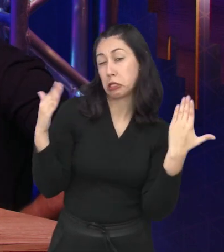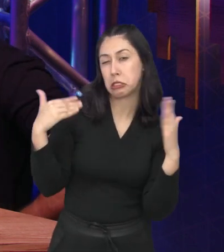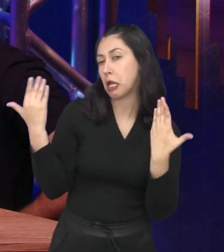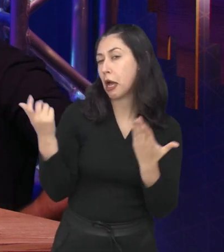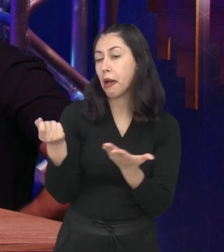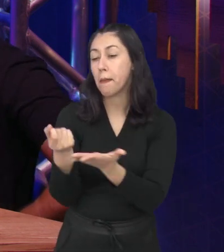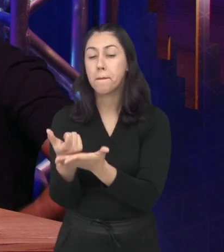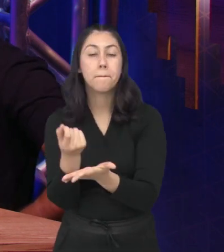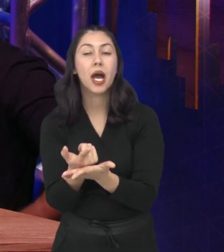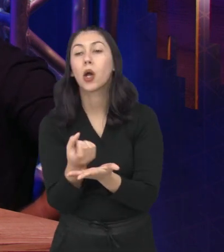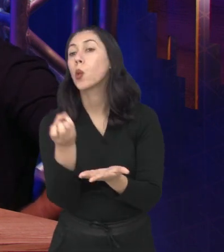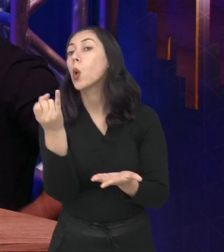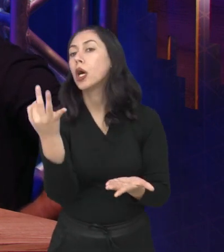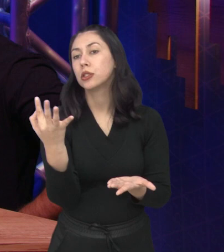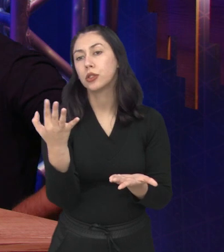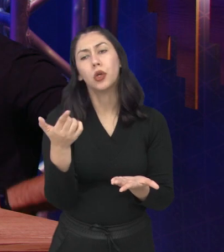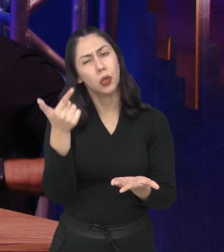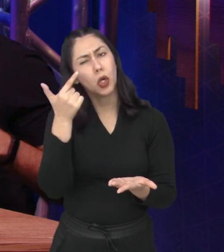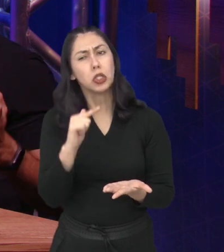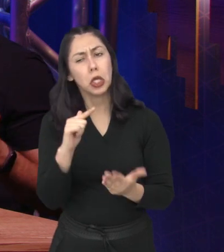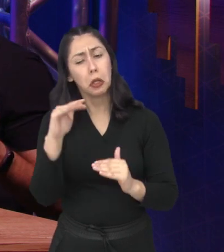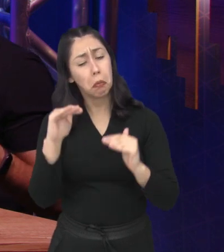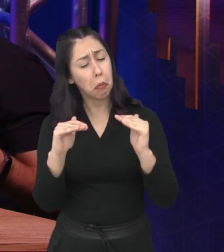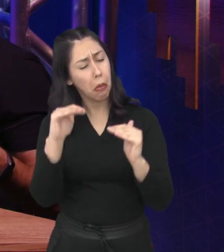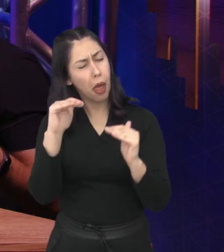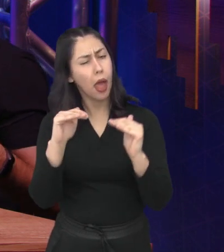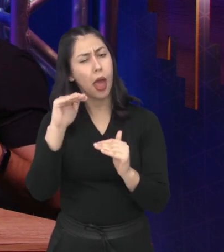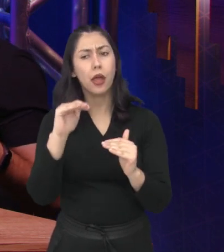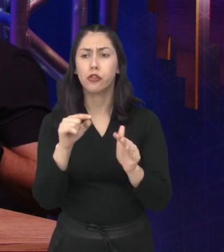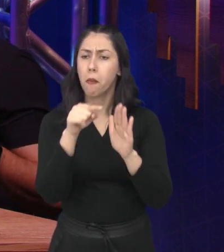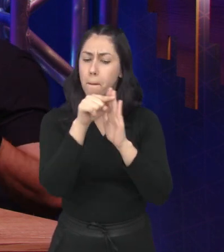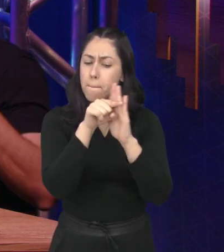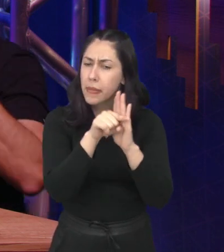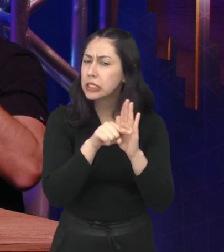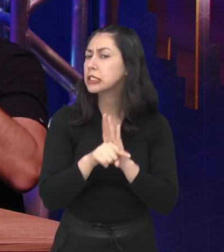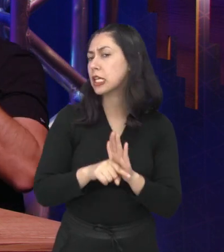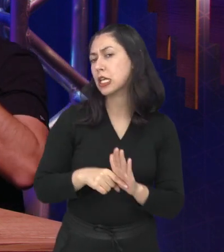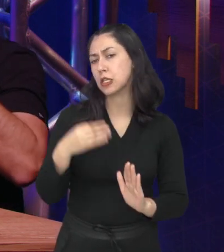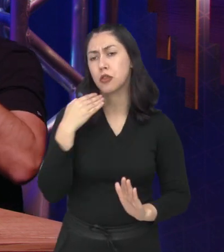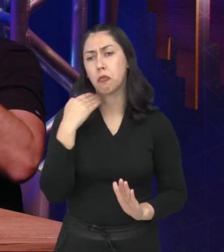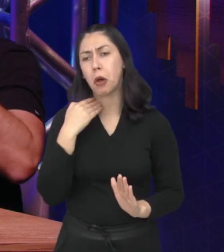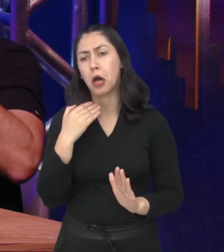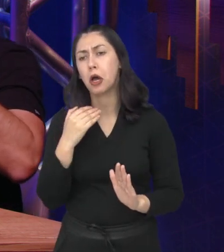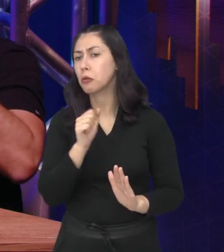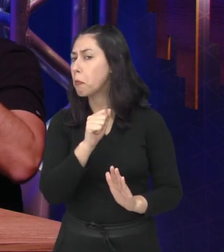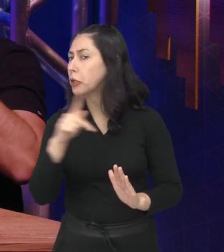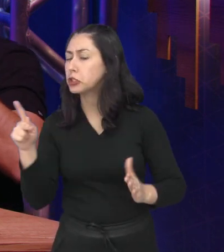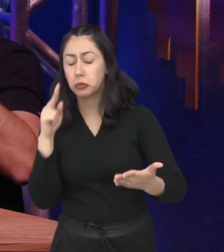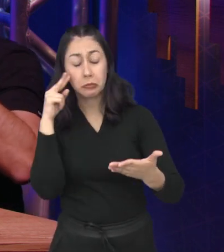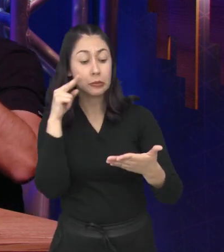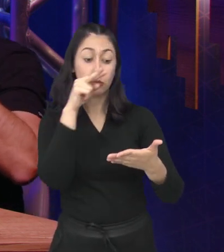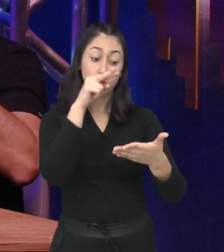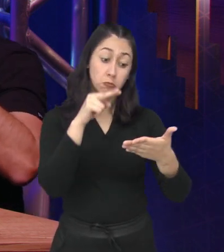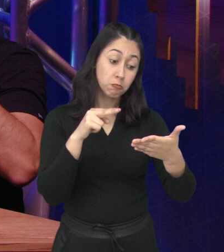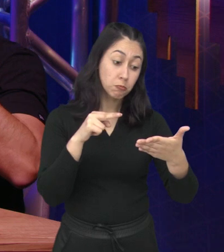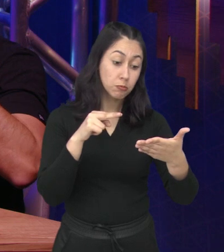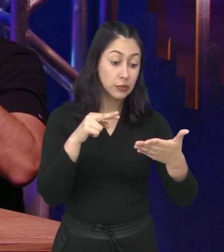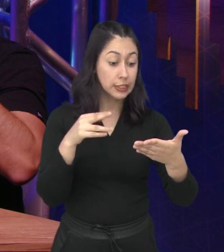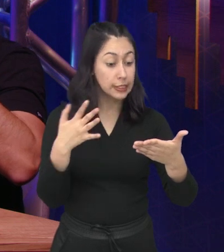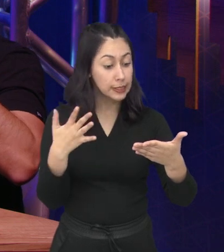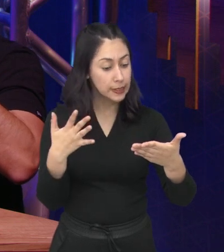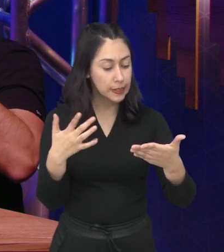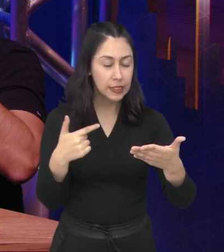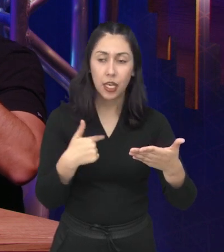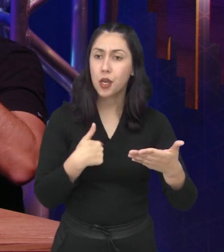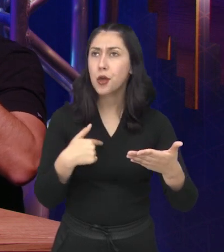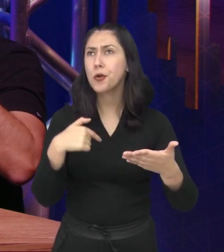ou menos você gasta por mês? Dá para você fazer uma média, cara. Olha aí no histórico do banco, tenta dar uma relembrada.